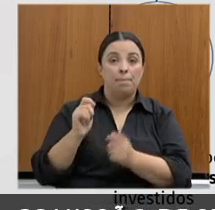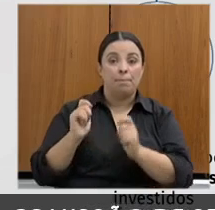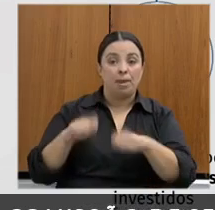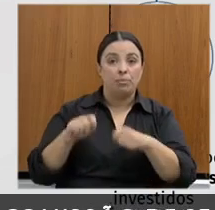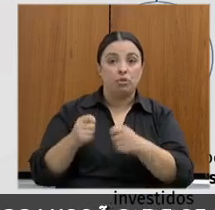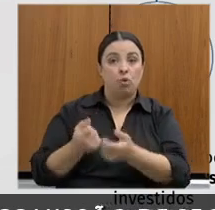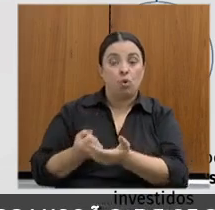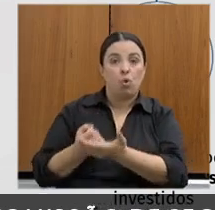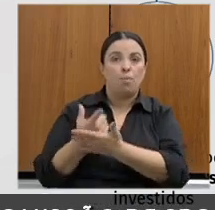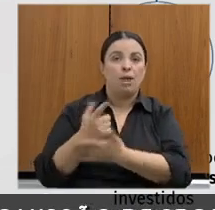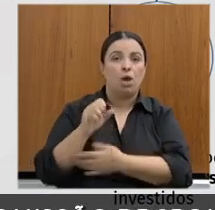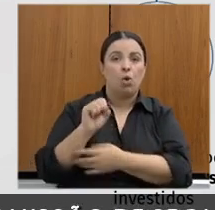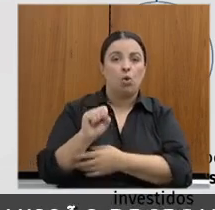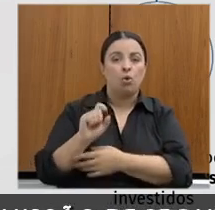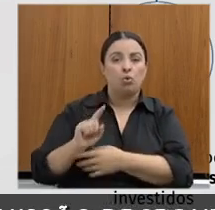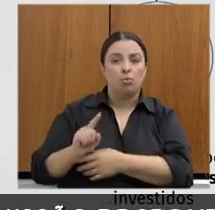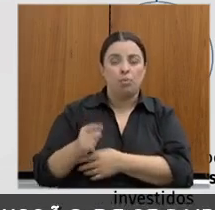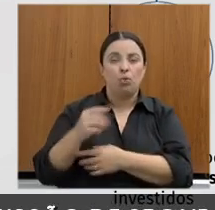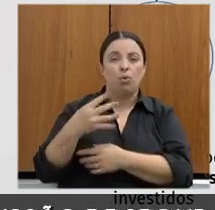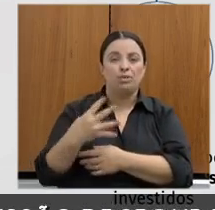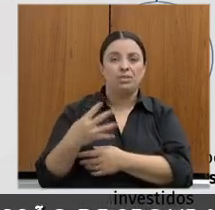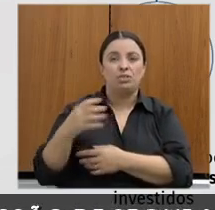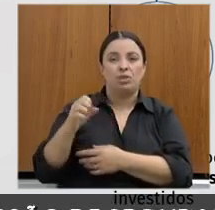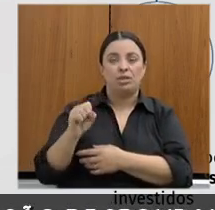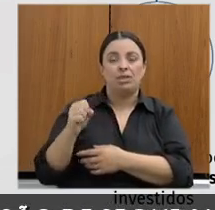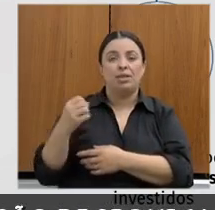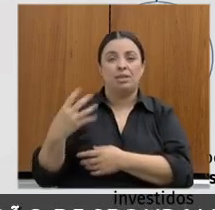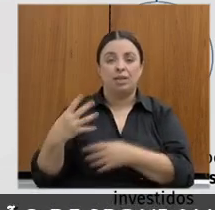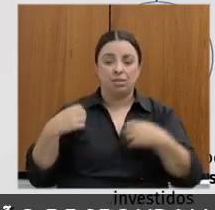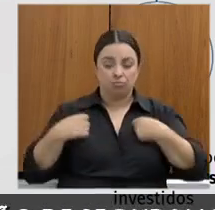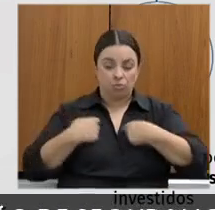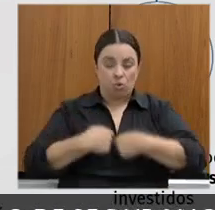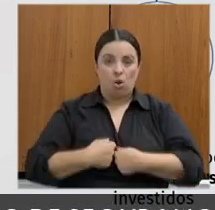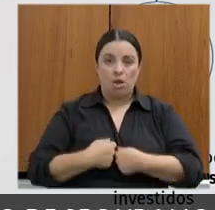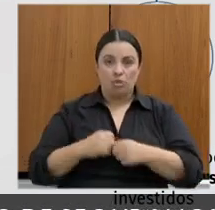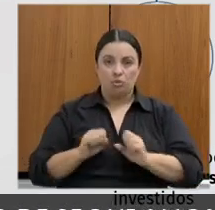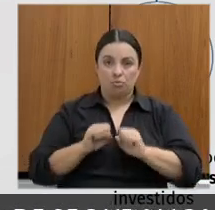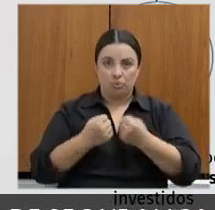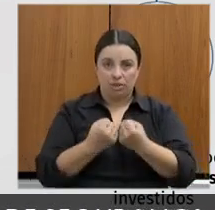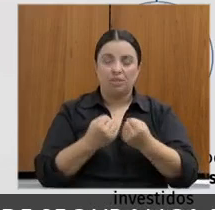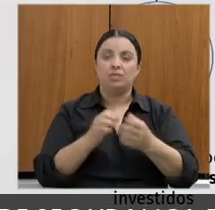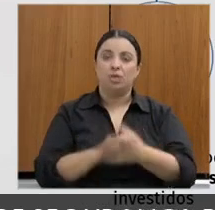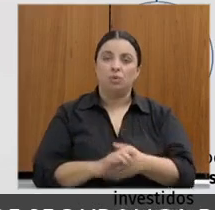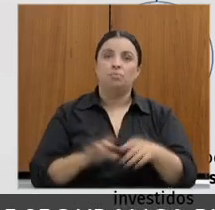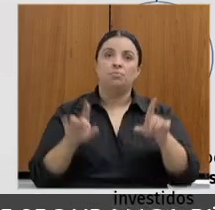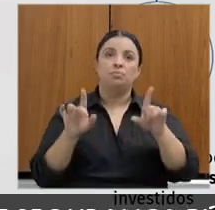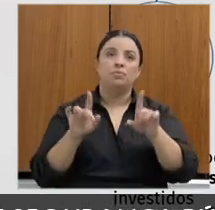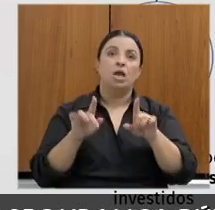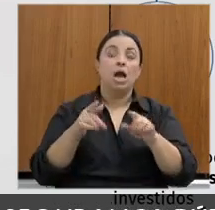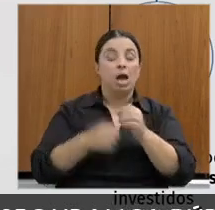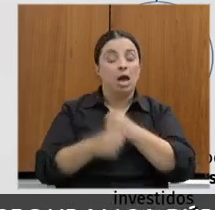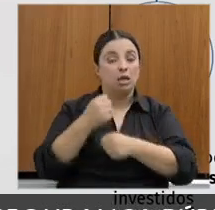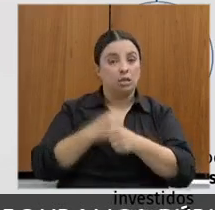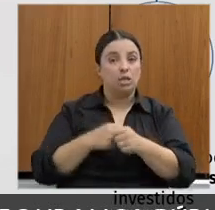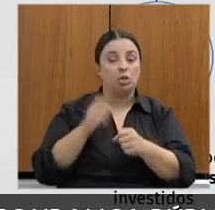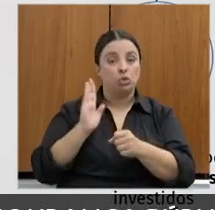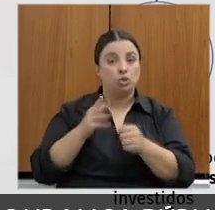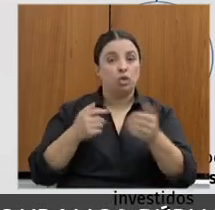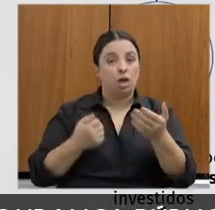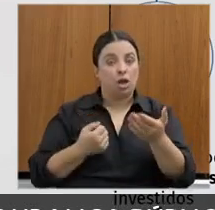de 8.438 coletes balísticos nós já havíamos adquirido no ano anterior né com os aportes aí